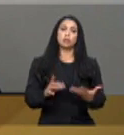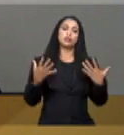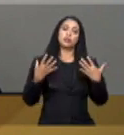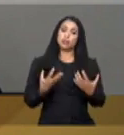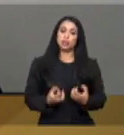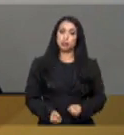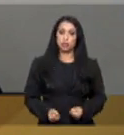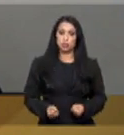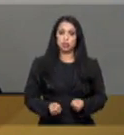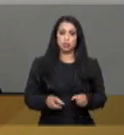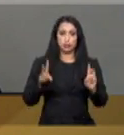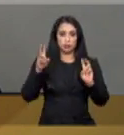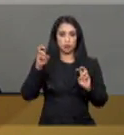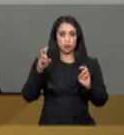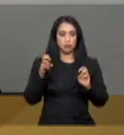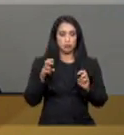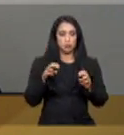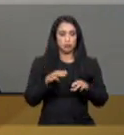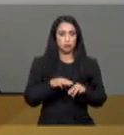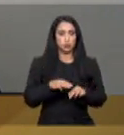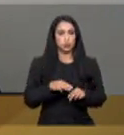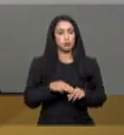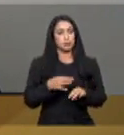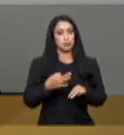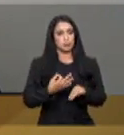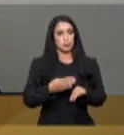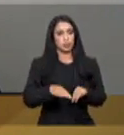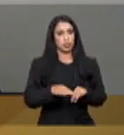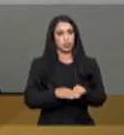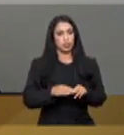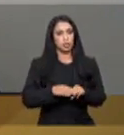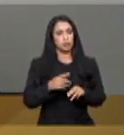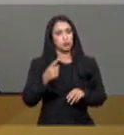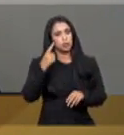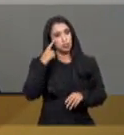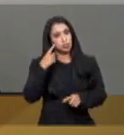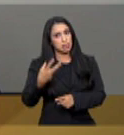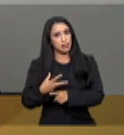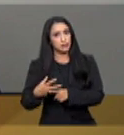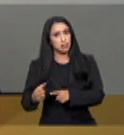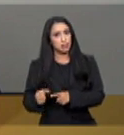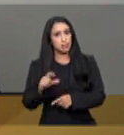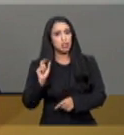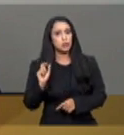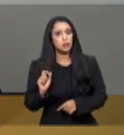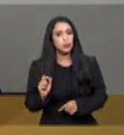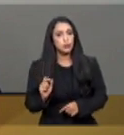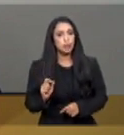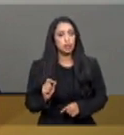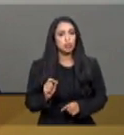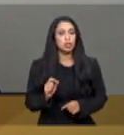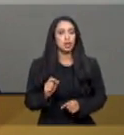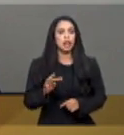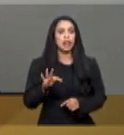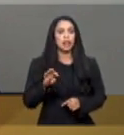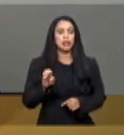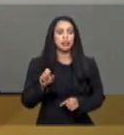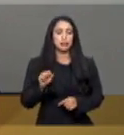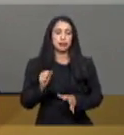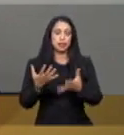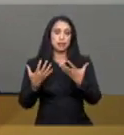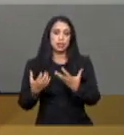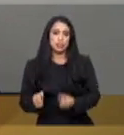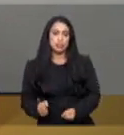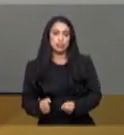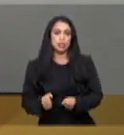considerada, aspas, pelos ministros que compuseram a corrente vencedora, a forte tensão entre a tese aqui acolhida e os